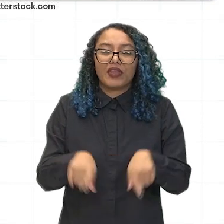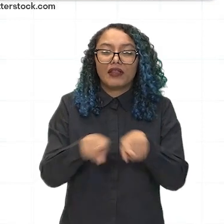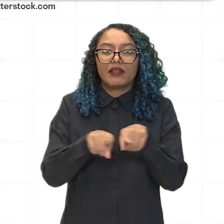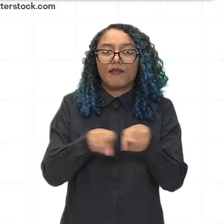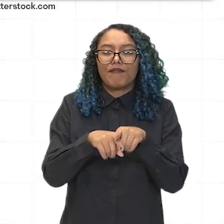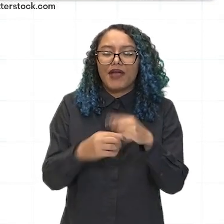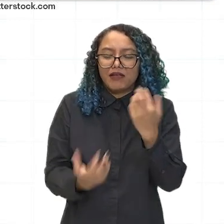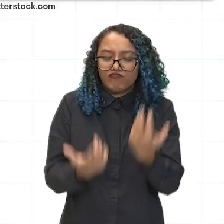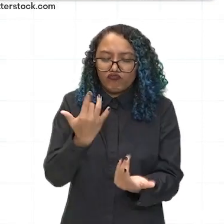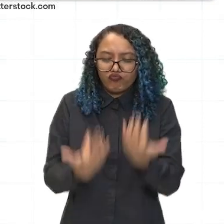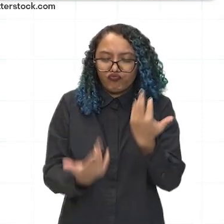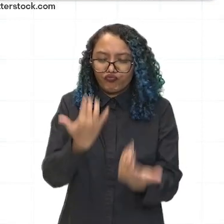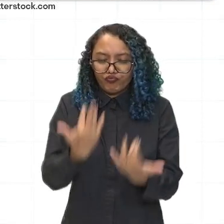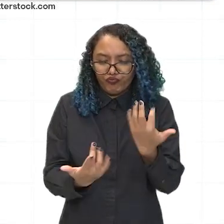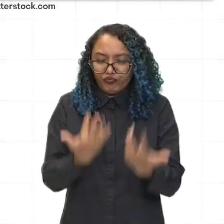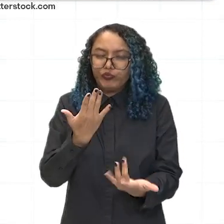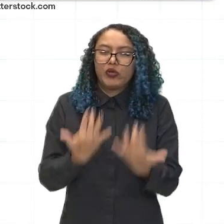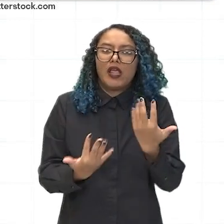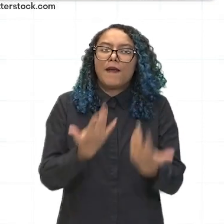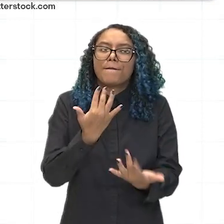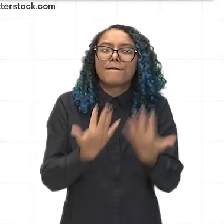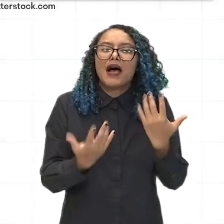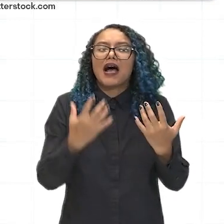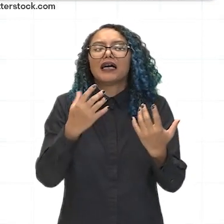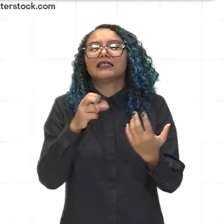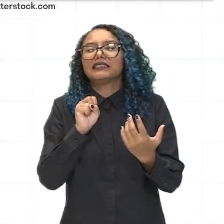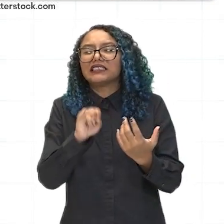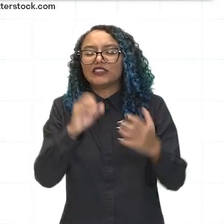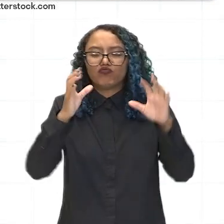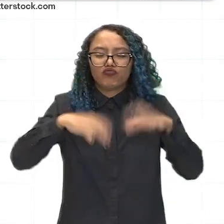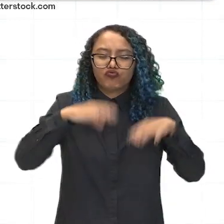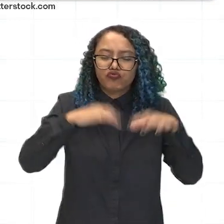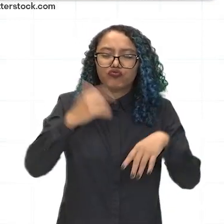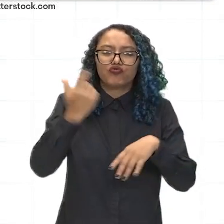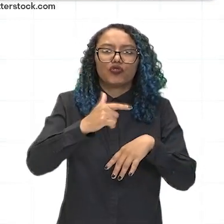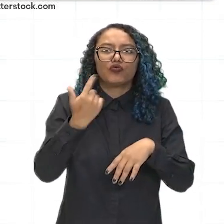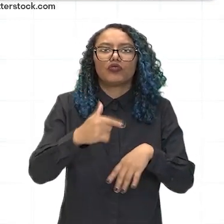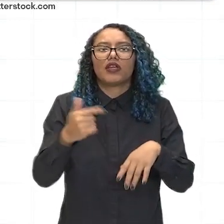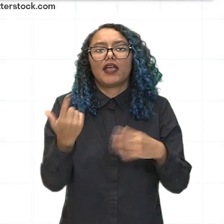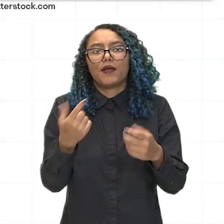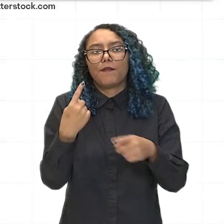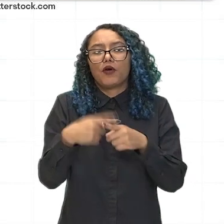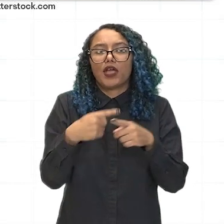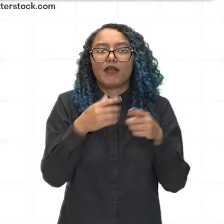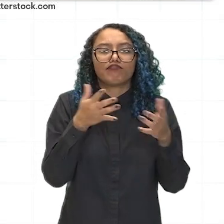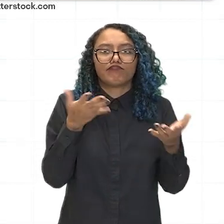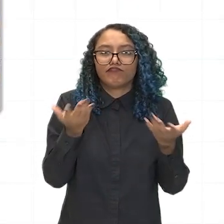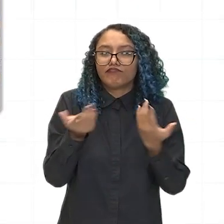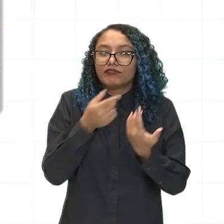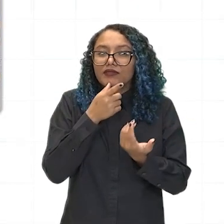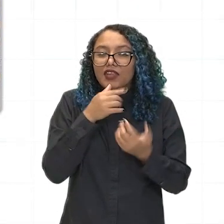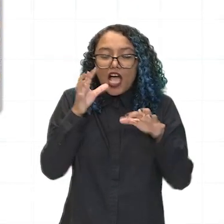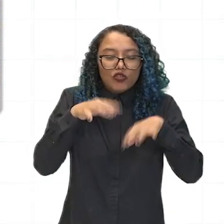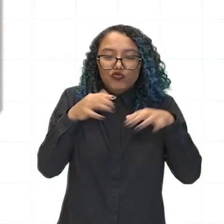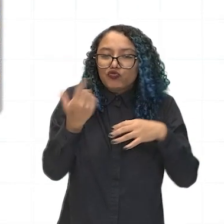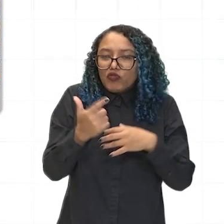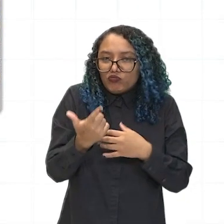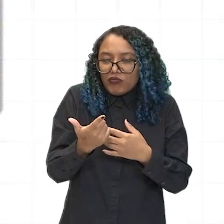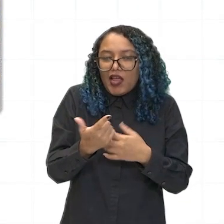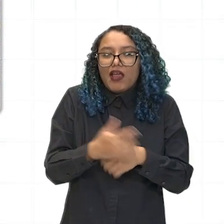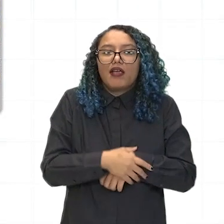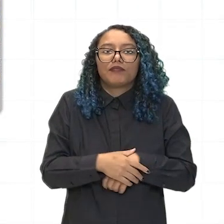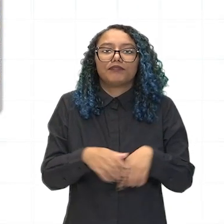queimadas, né, que são causadas pela falta de chuvas com alteração do ciclo hidrológico. Vamos ver aí, né, que